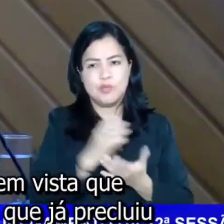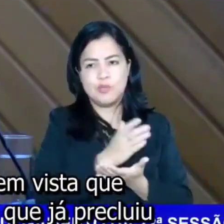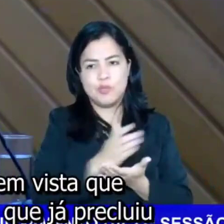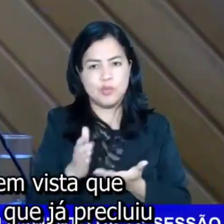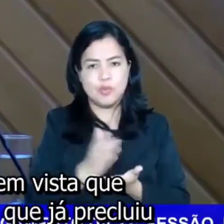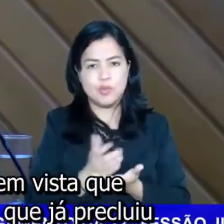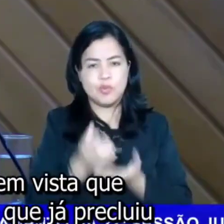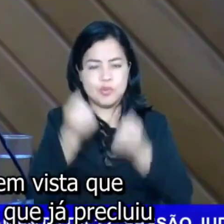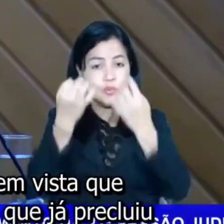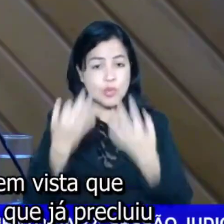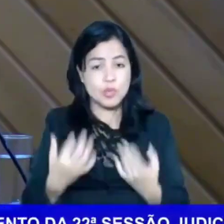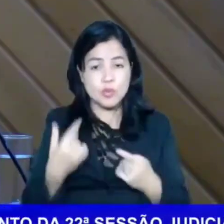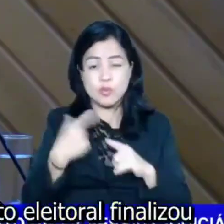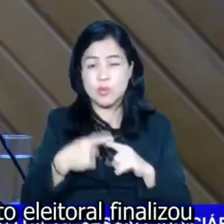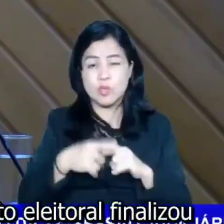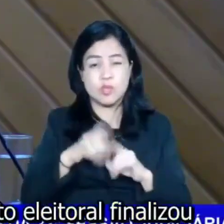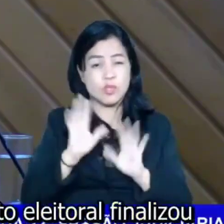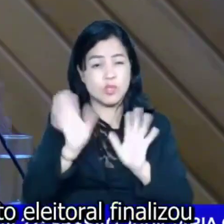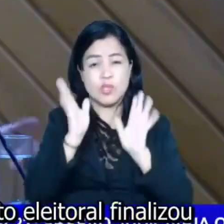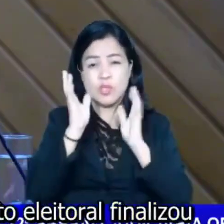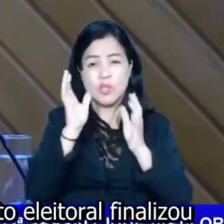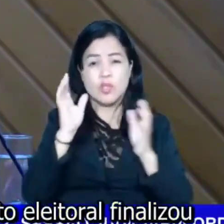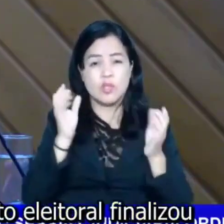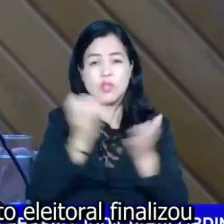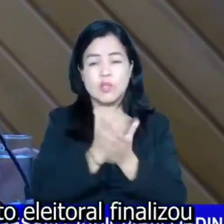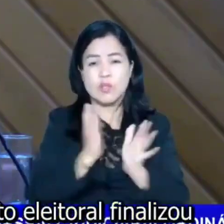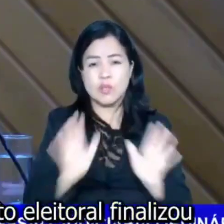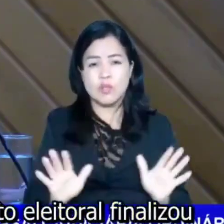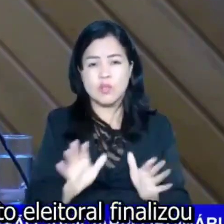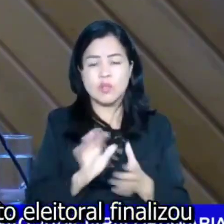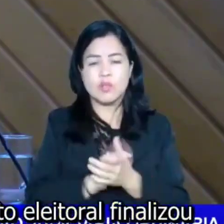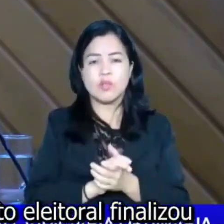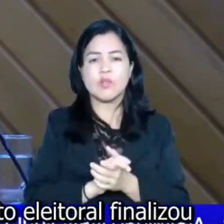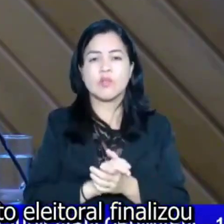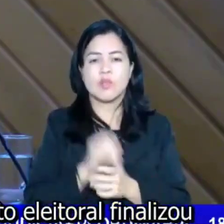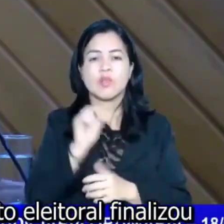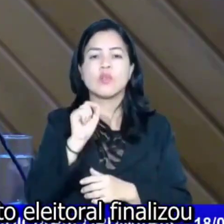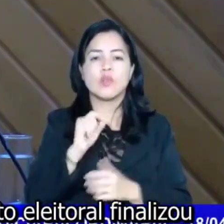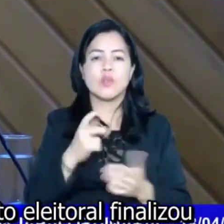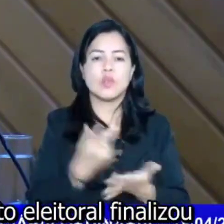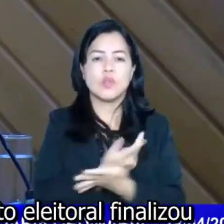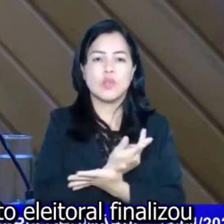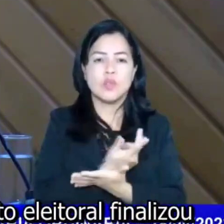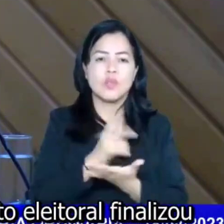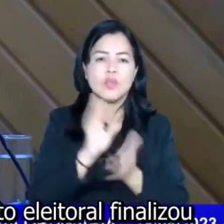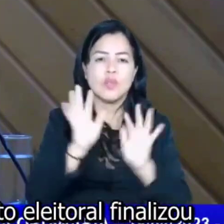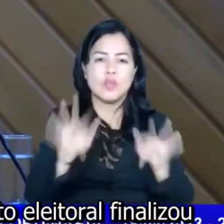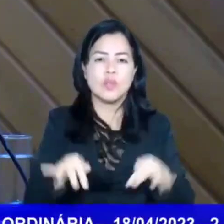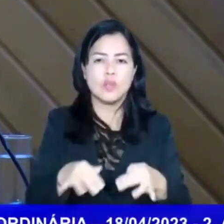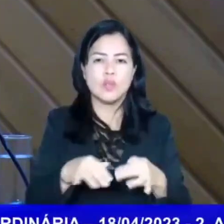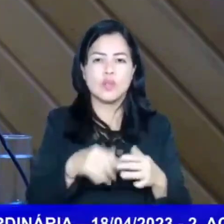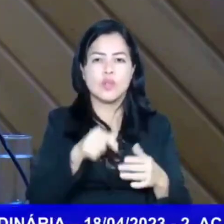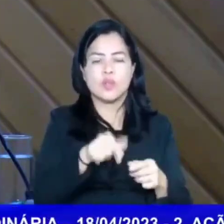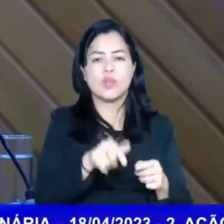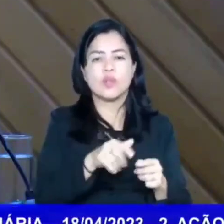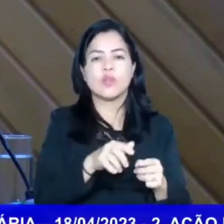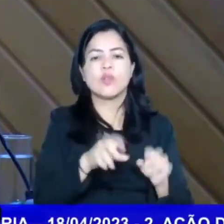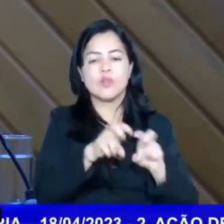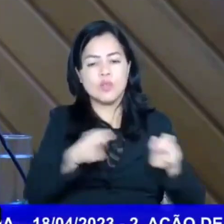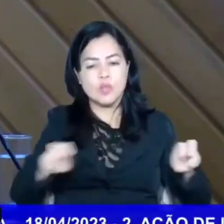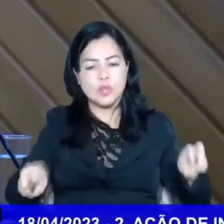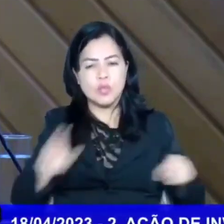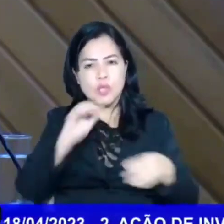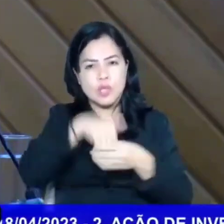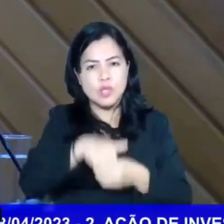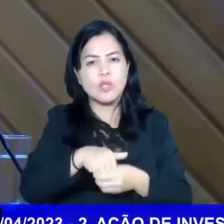que já precluiu. Vejo que a preclusão se deu no momento em que o pleito eleitoral finalizou.